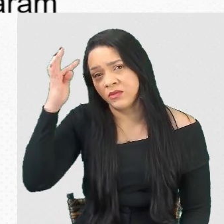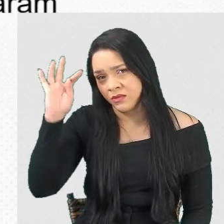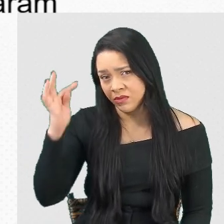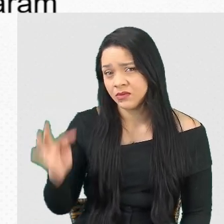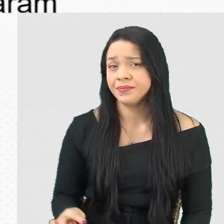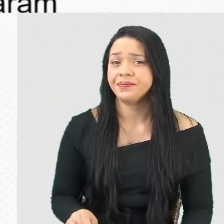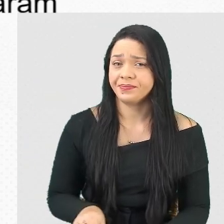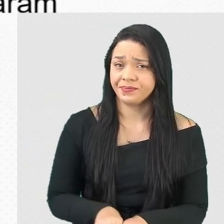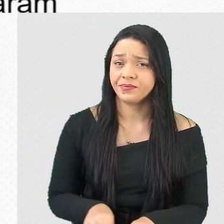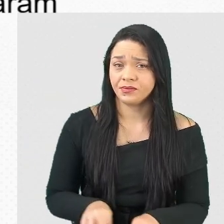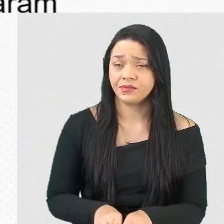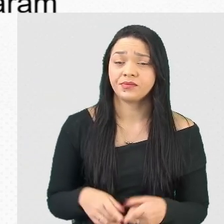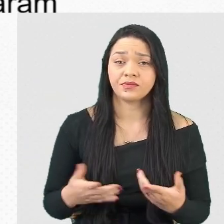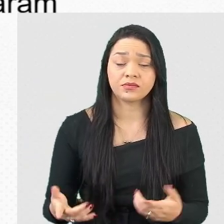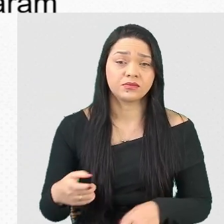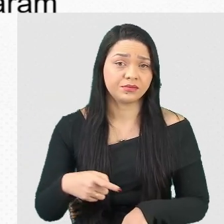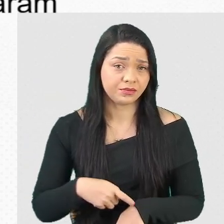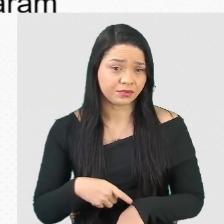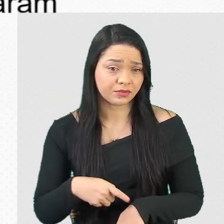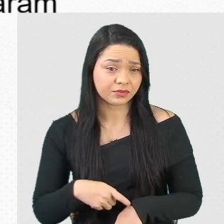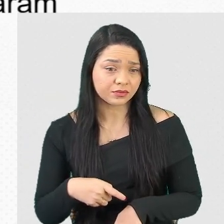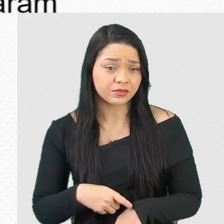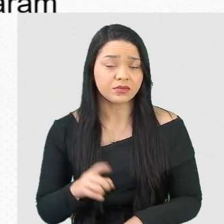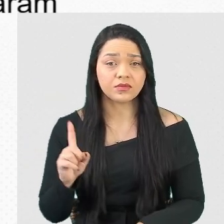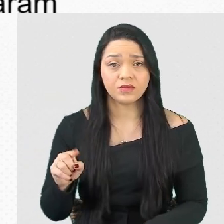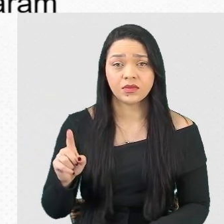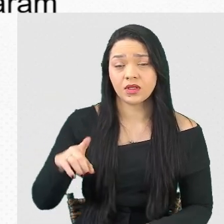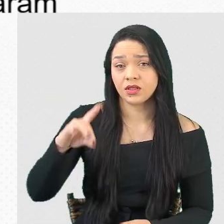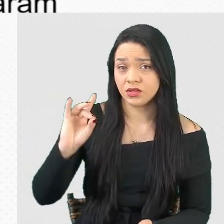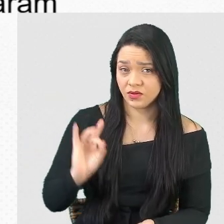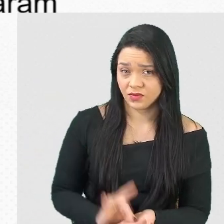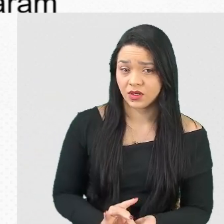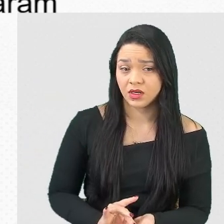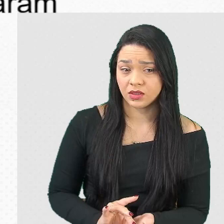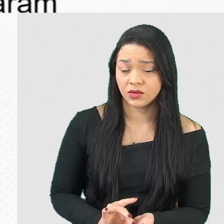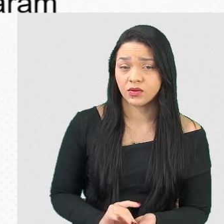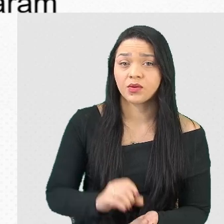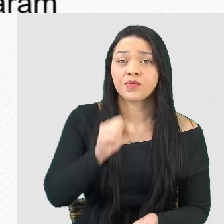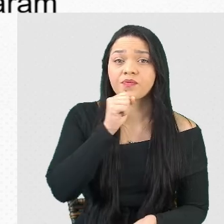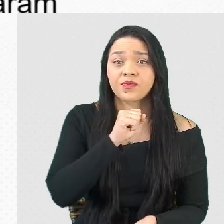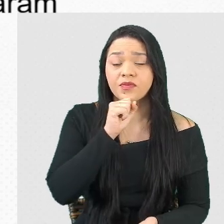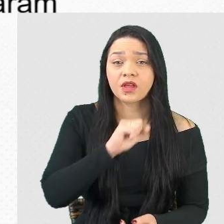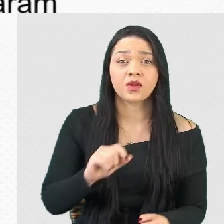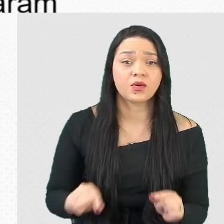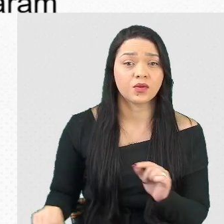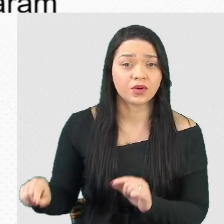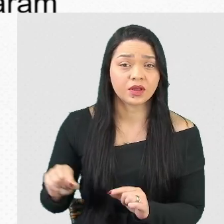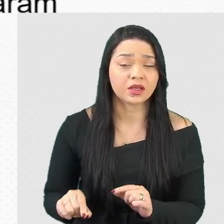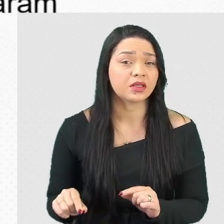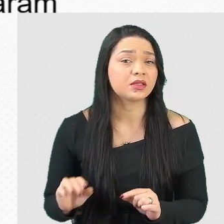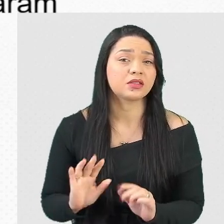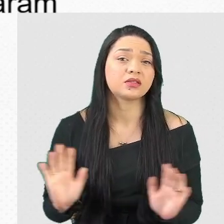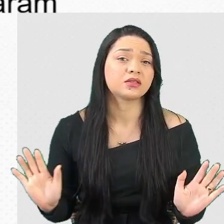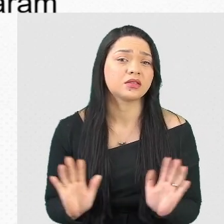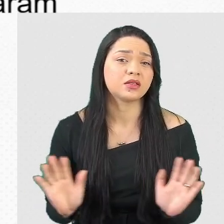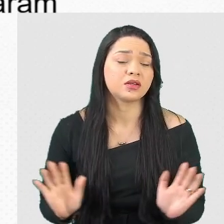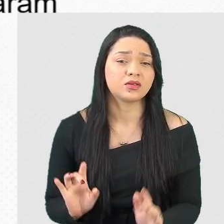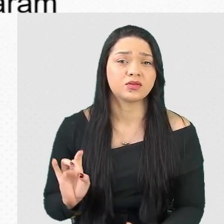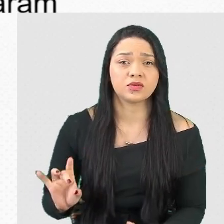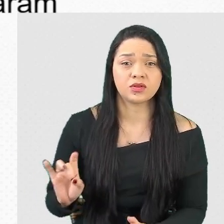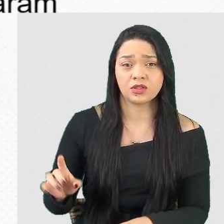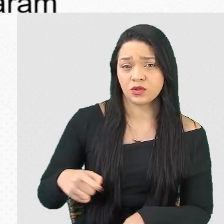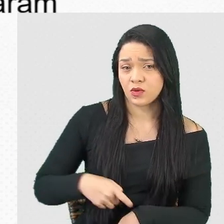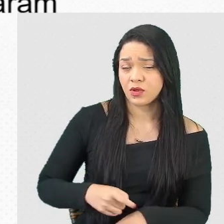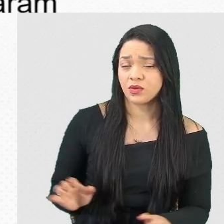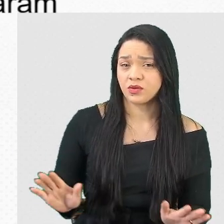teóricos, esse momento, que é de fato com a queda do antigo regime, mas eles não estão propondo isso nesse momento,